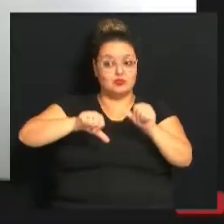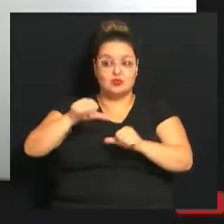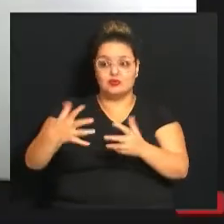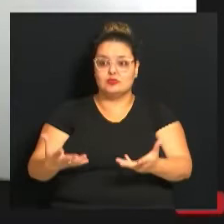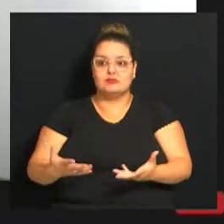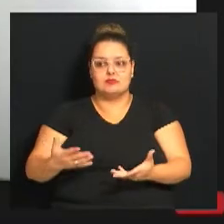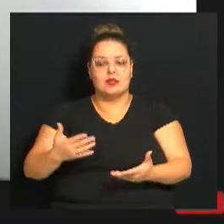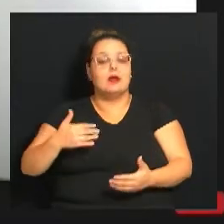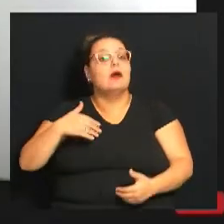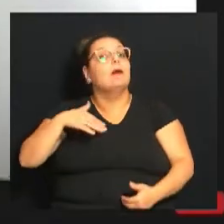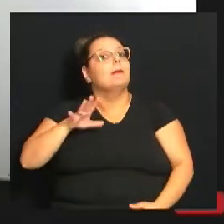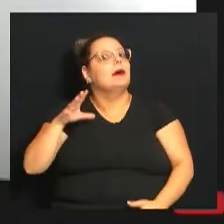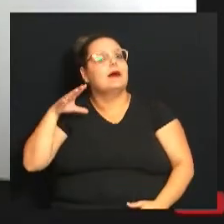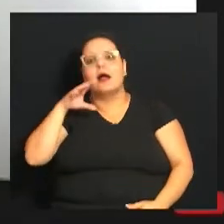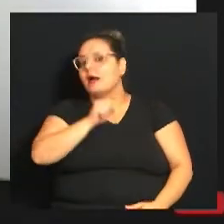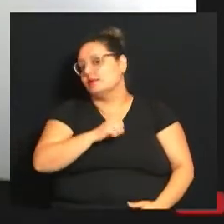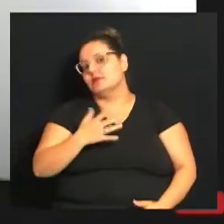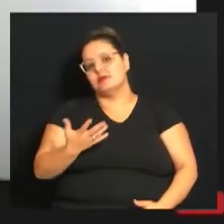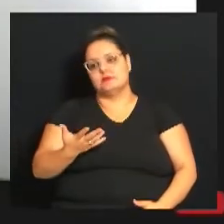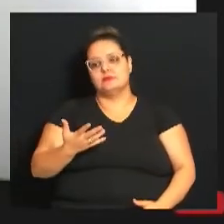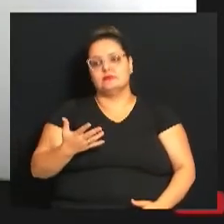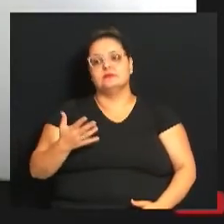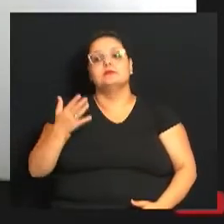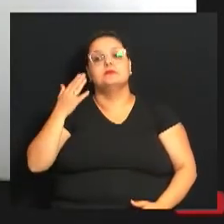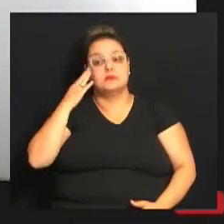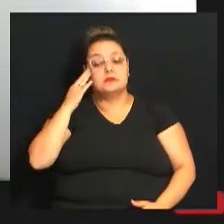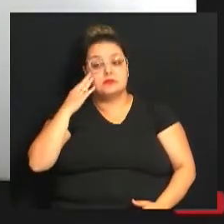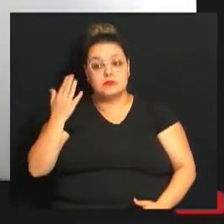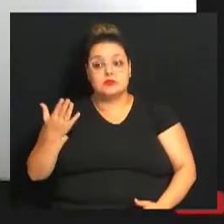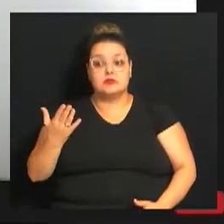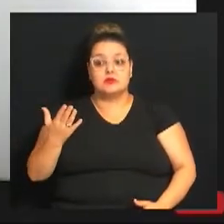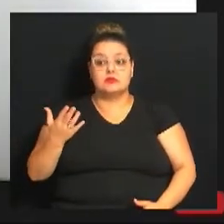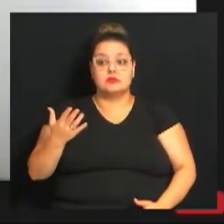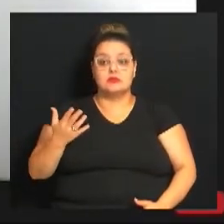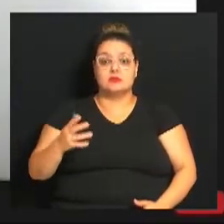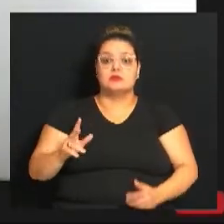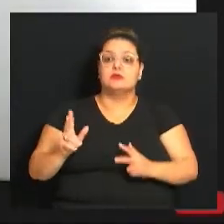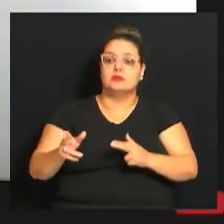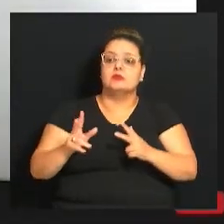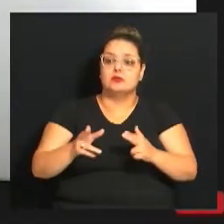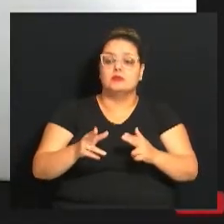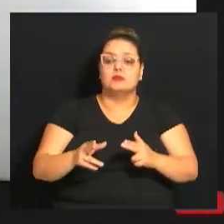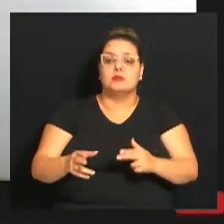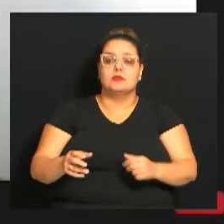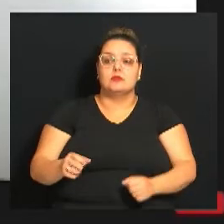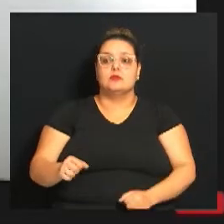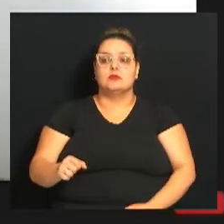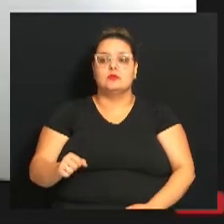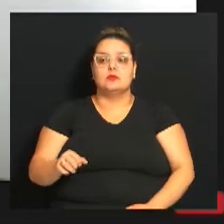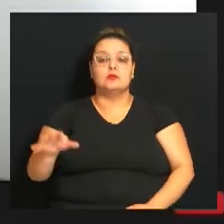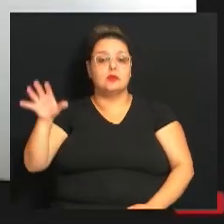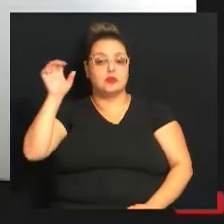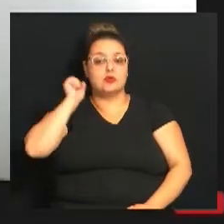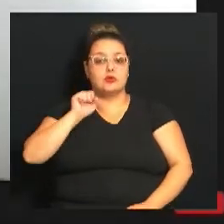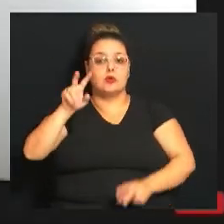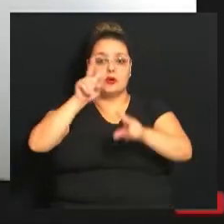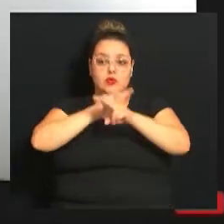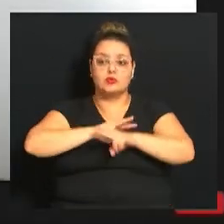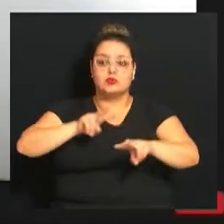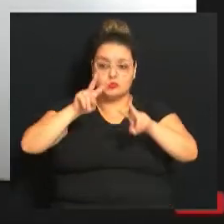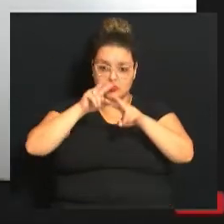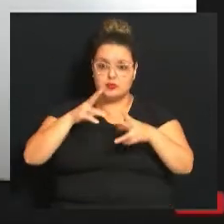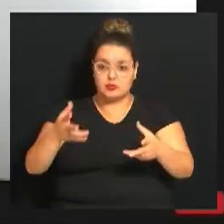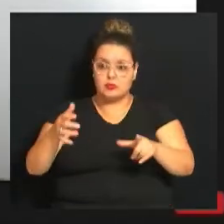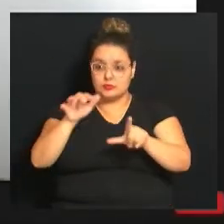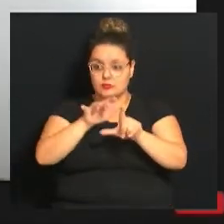mais é muito rápido. Você tem que entender que a mesma coisa vale para o audiovisual, para o conteúdo multiplataforma